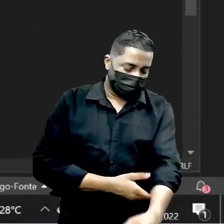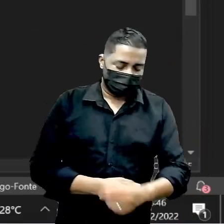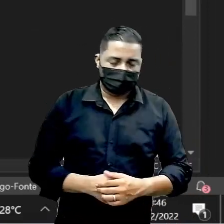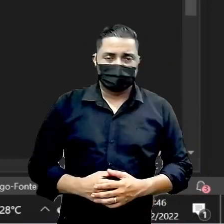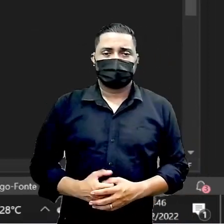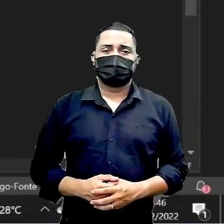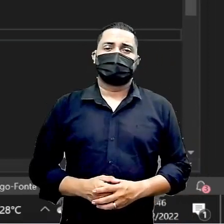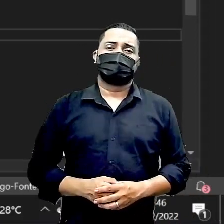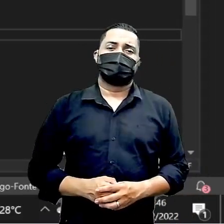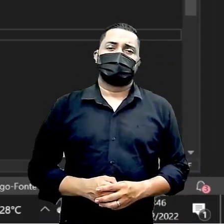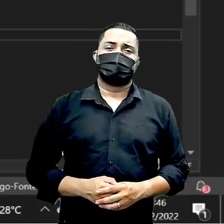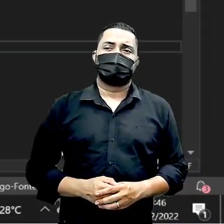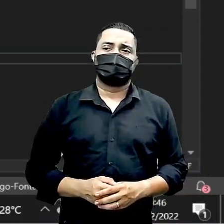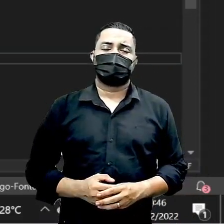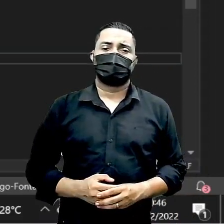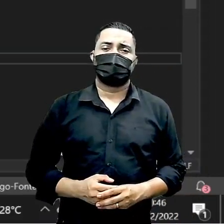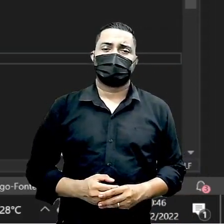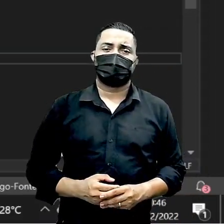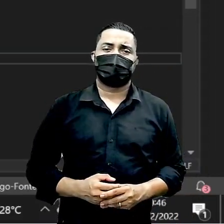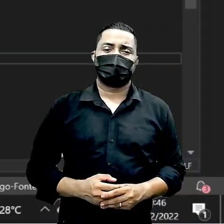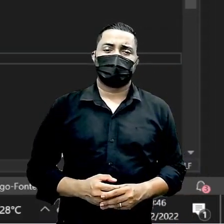E quando